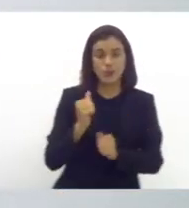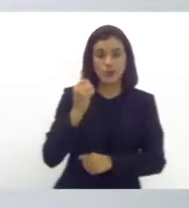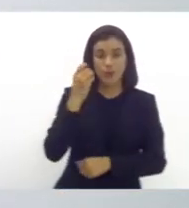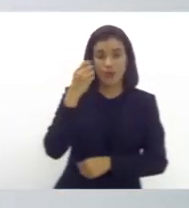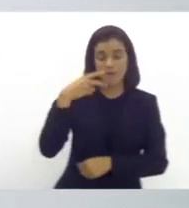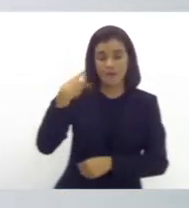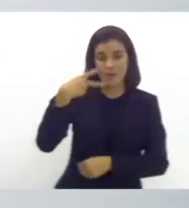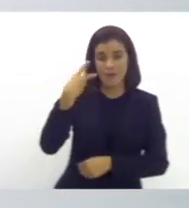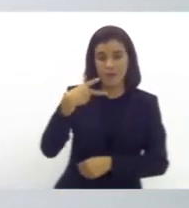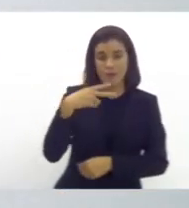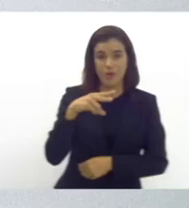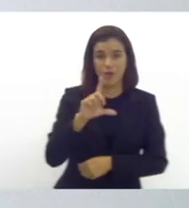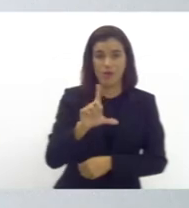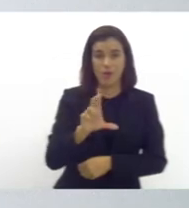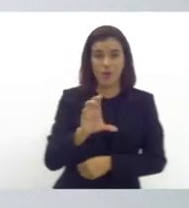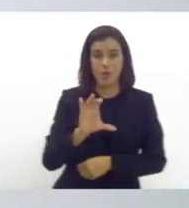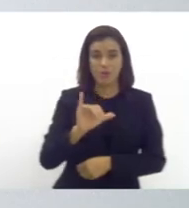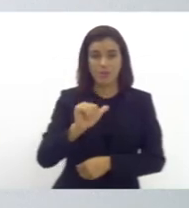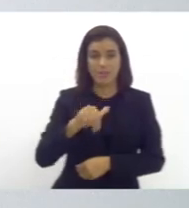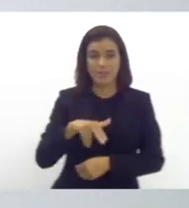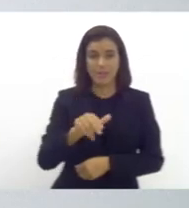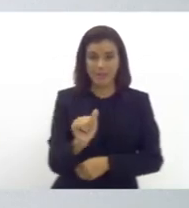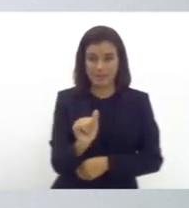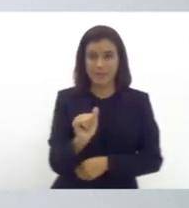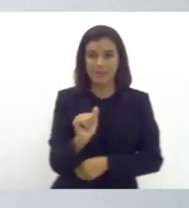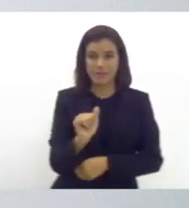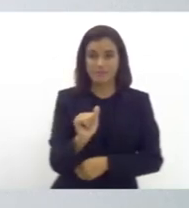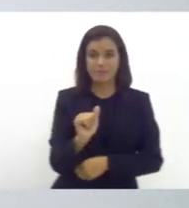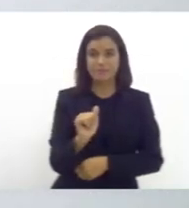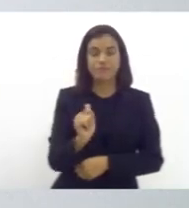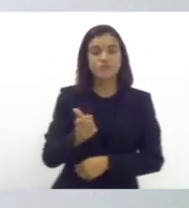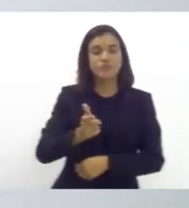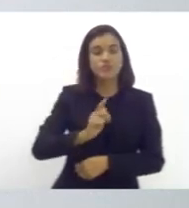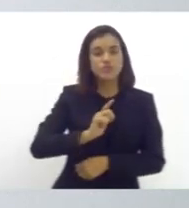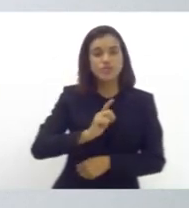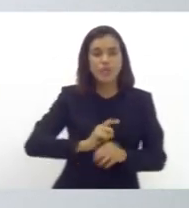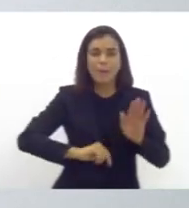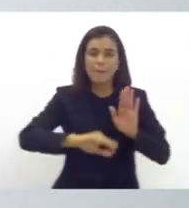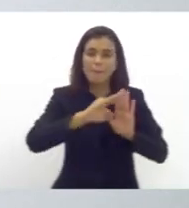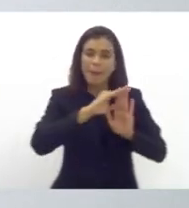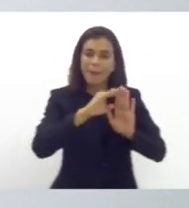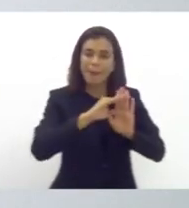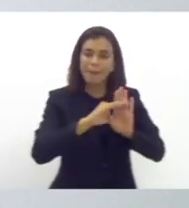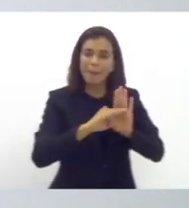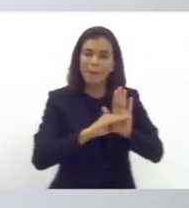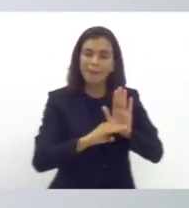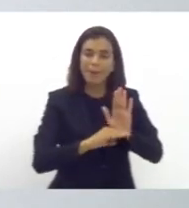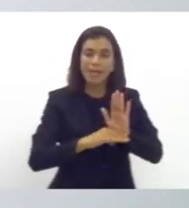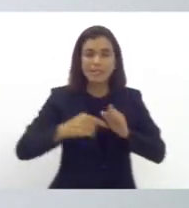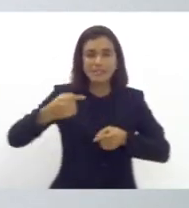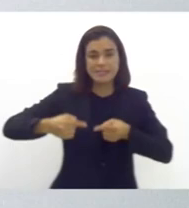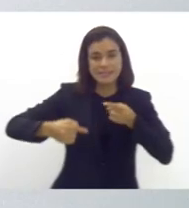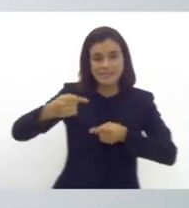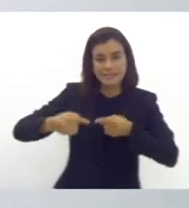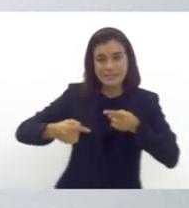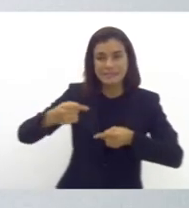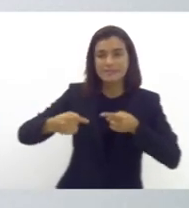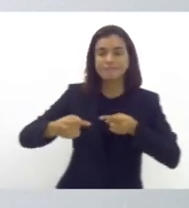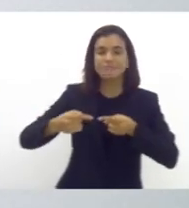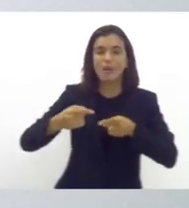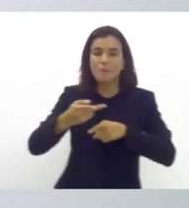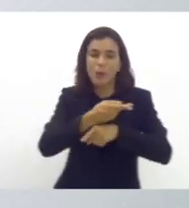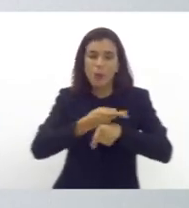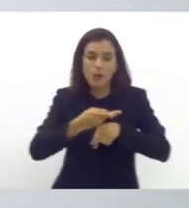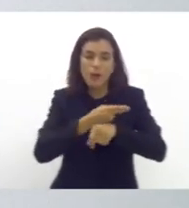Novais nós recebemos algumas mães que tinham pautas e esses debates de encontrar uma solução